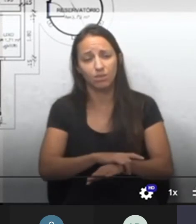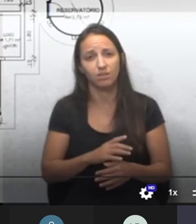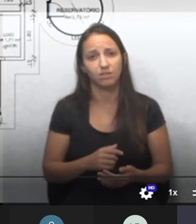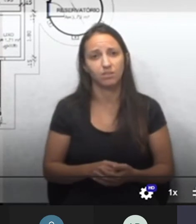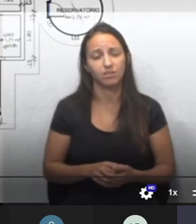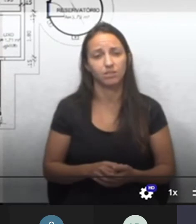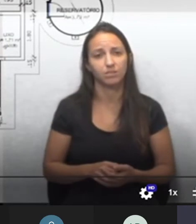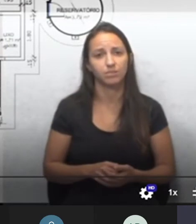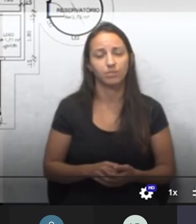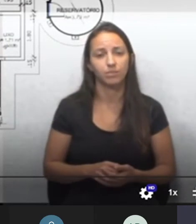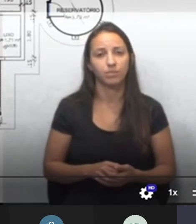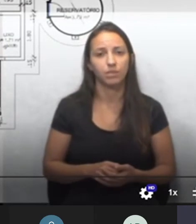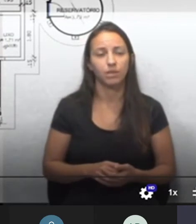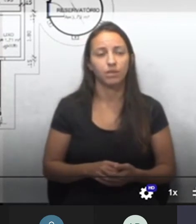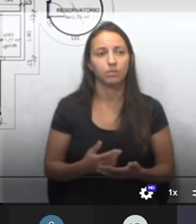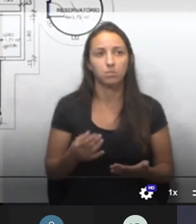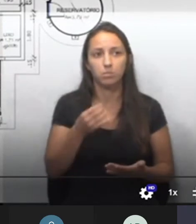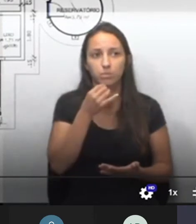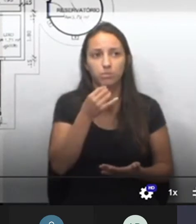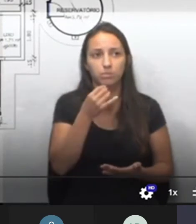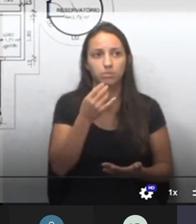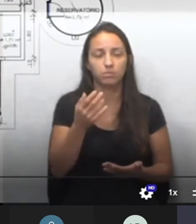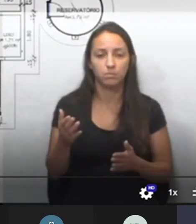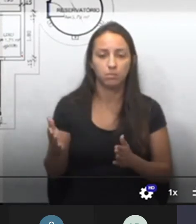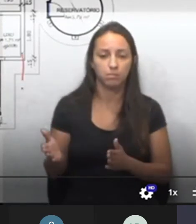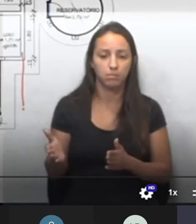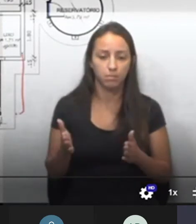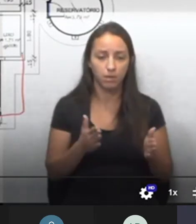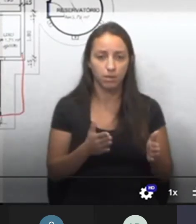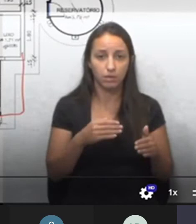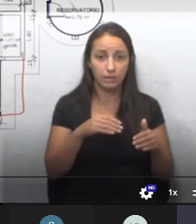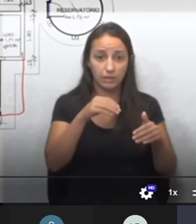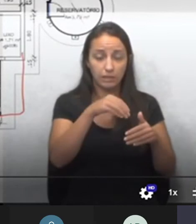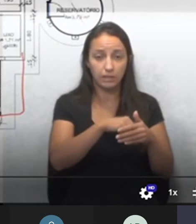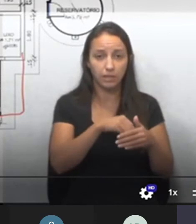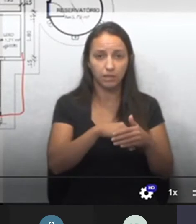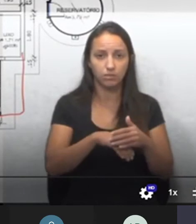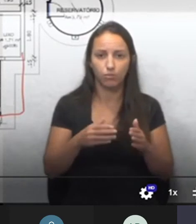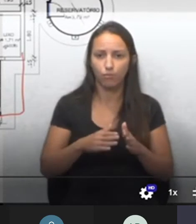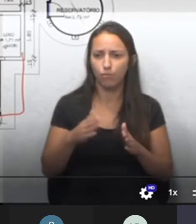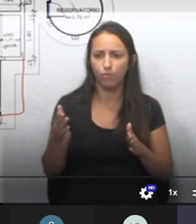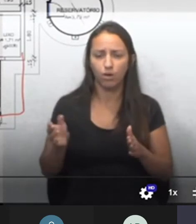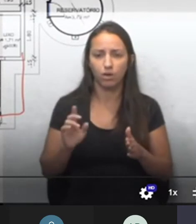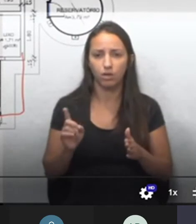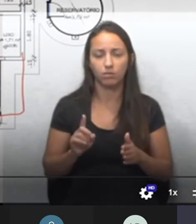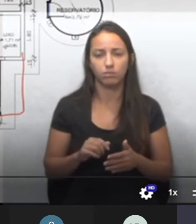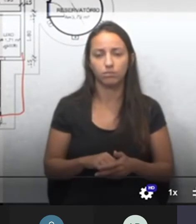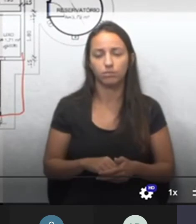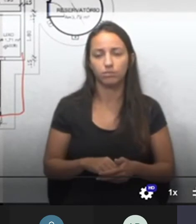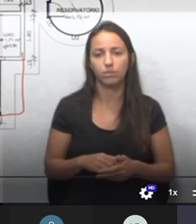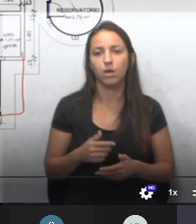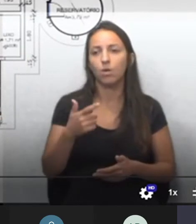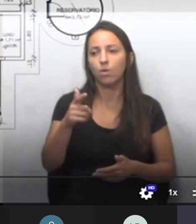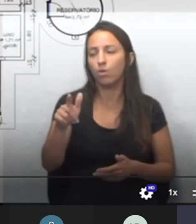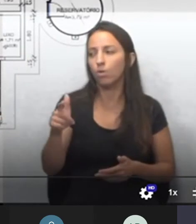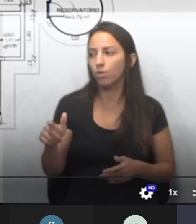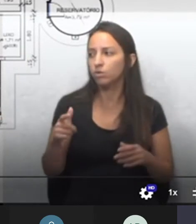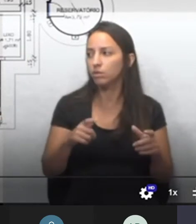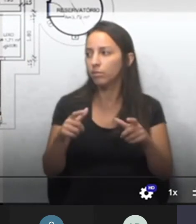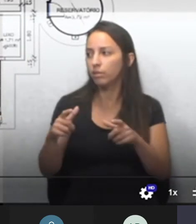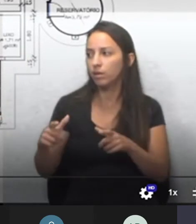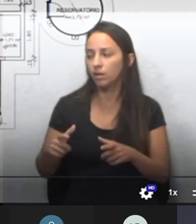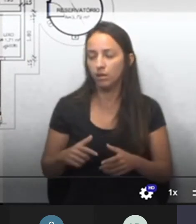de forma mais ampla possível. Coloca isso para dentro do pátio. Tá ok? Bom, vamos ver os demais